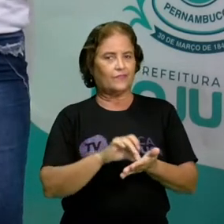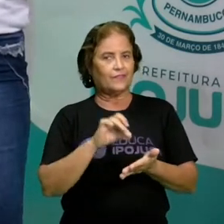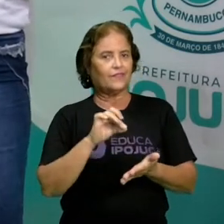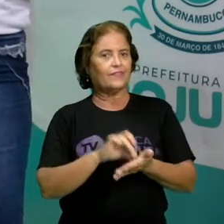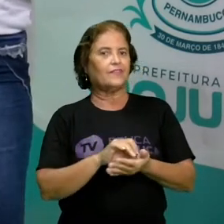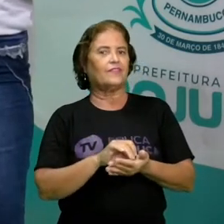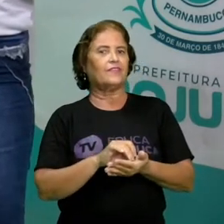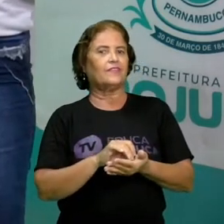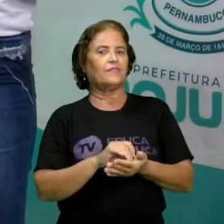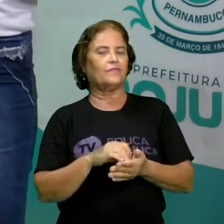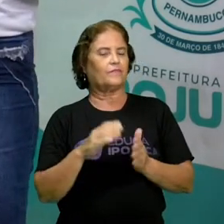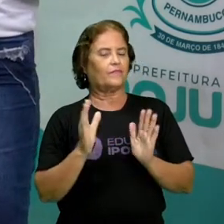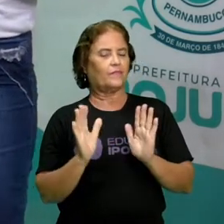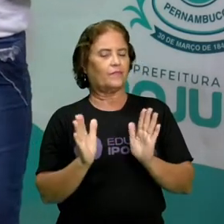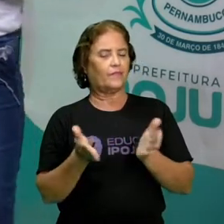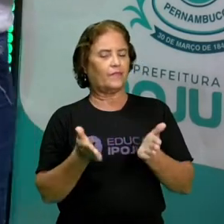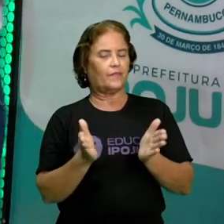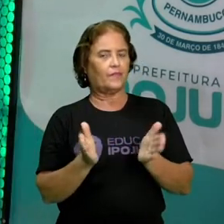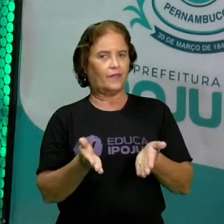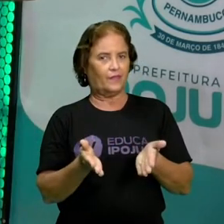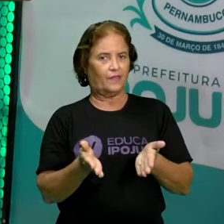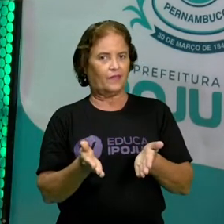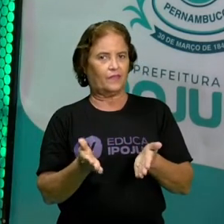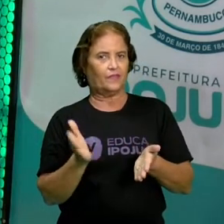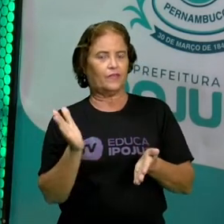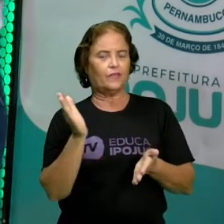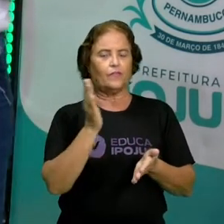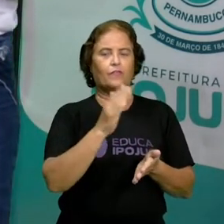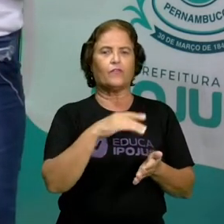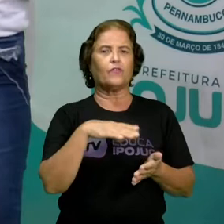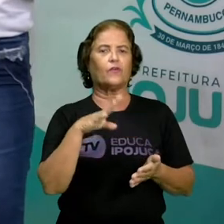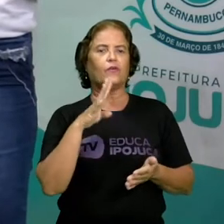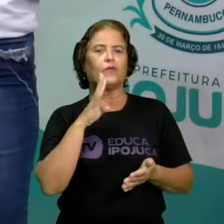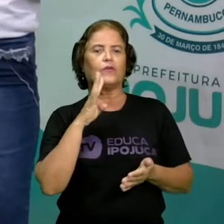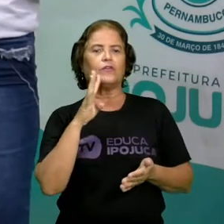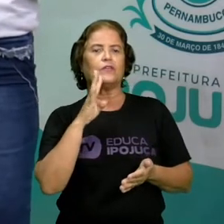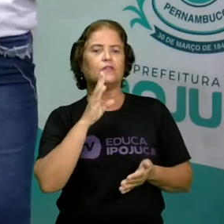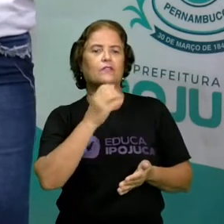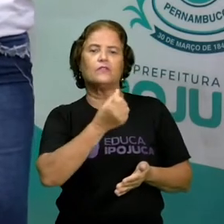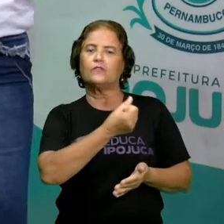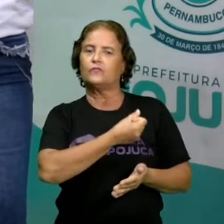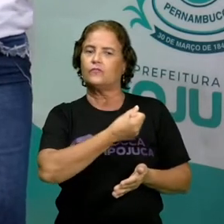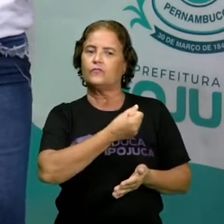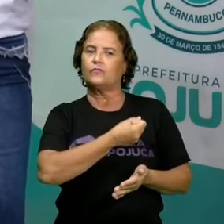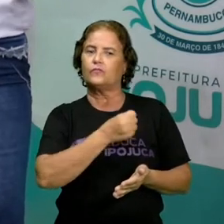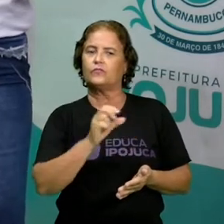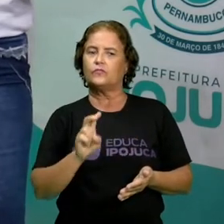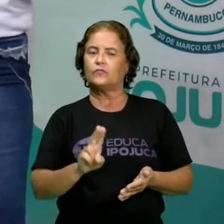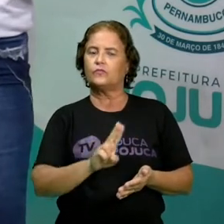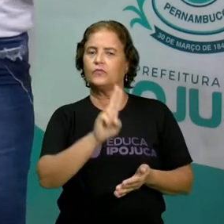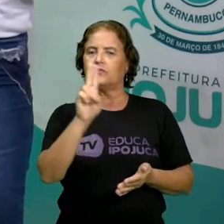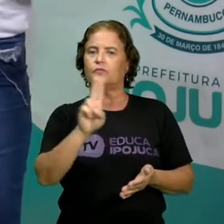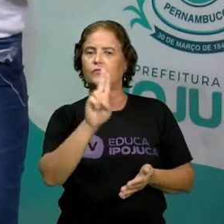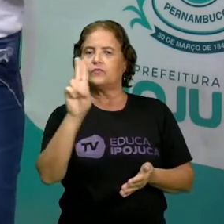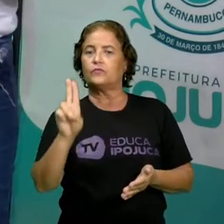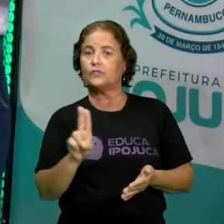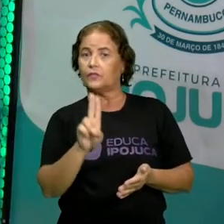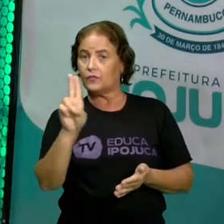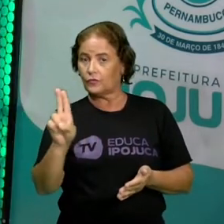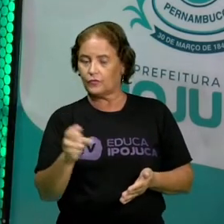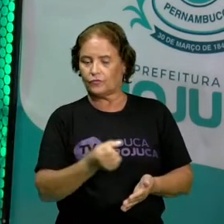agora vamos conhecer os números usados como quantidades. Vamos